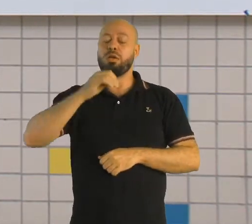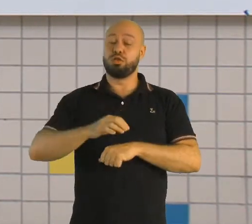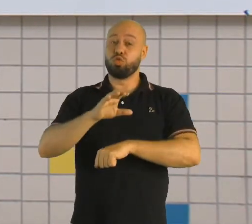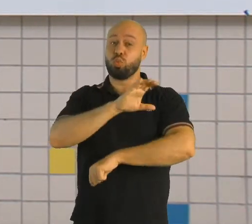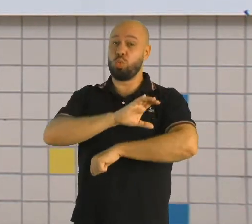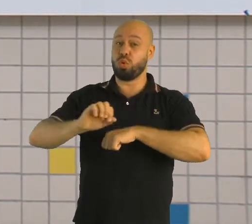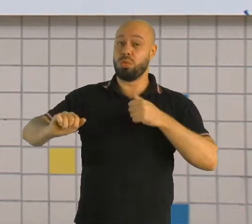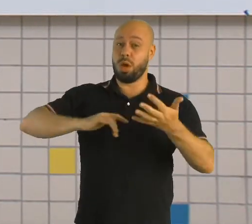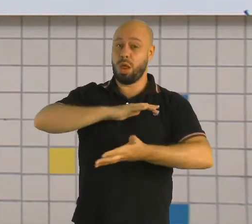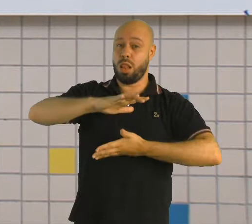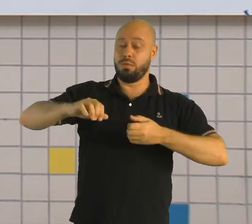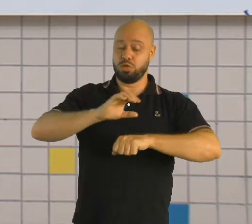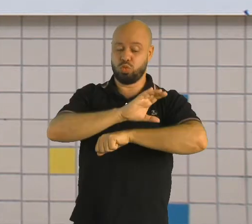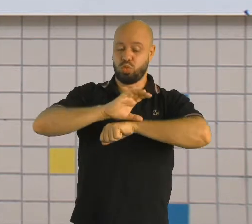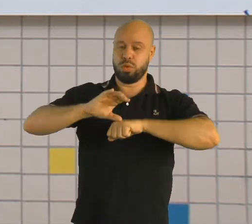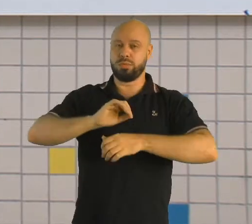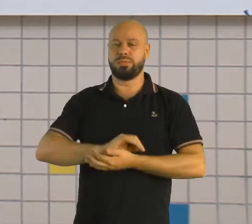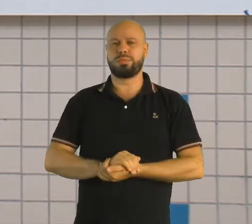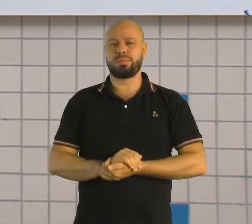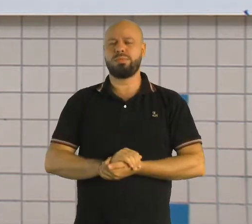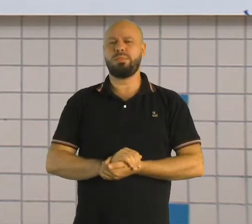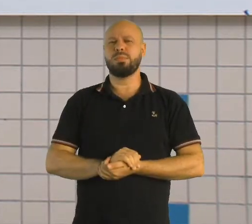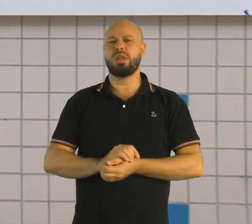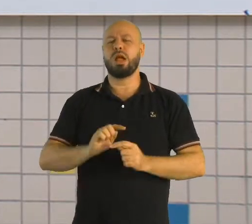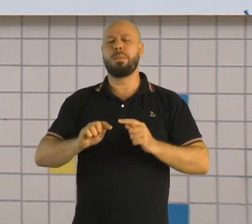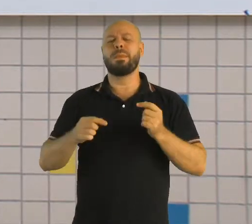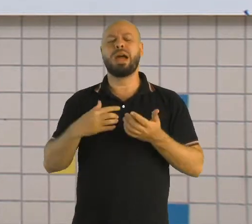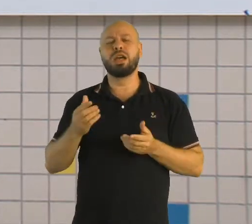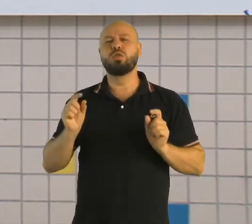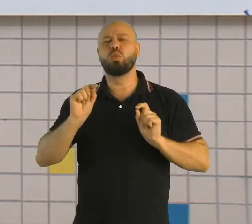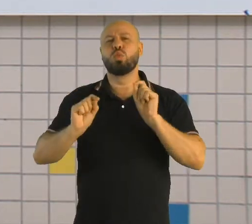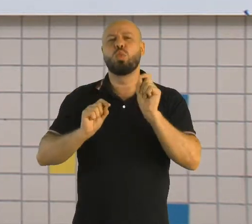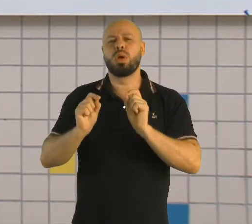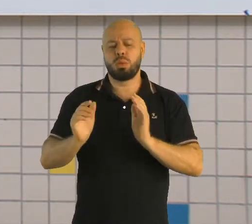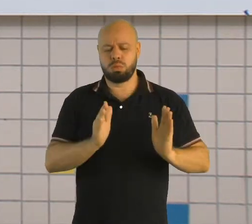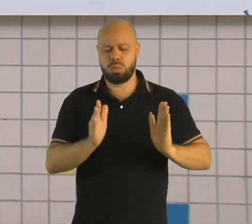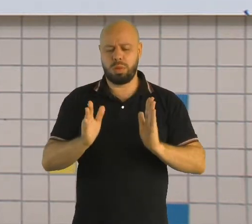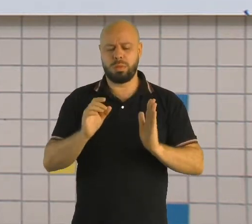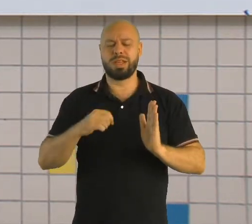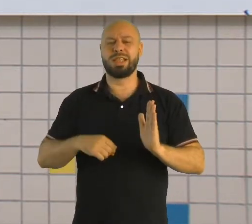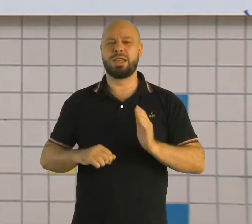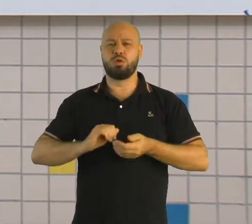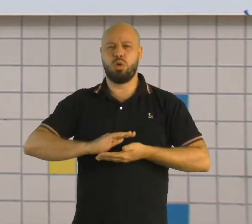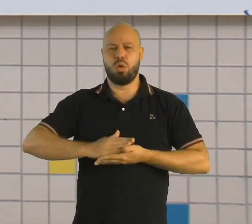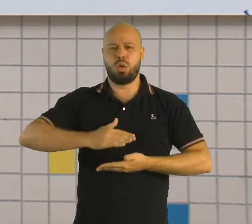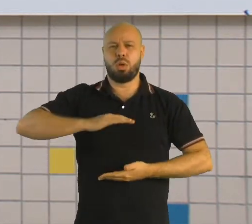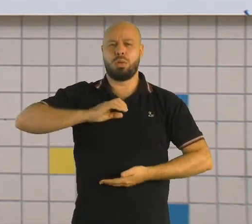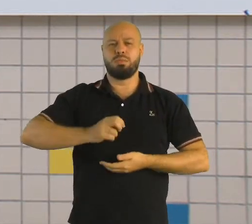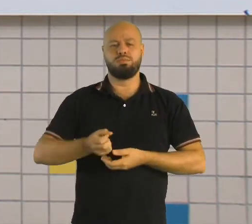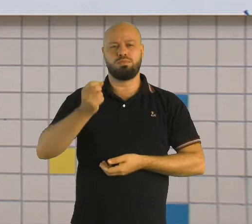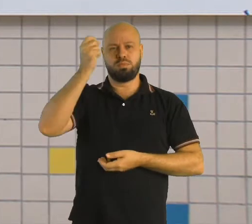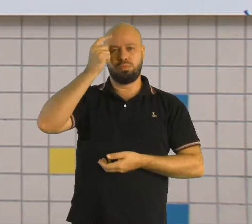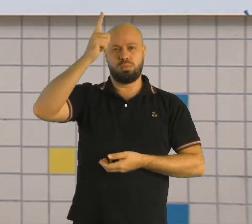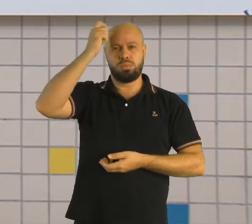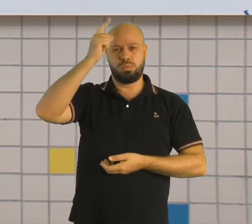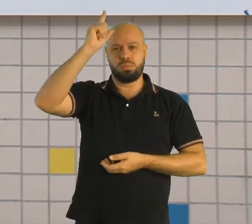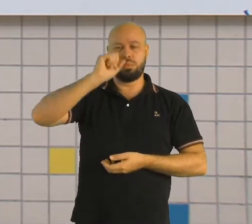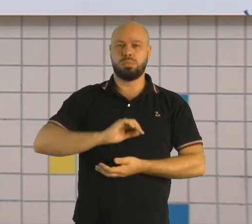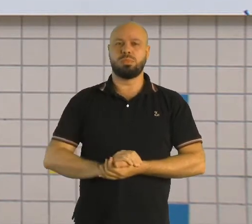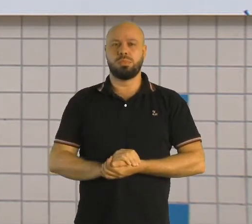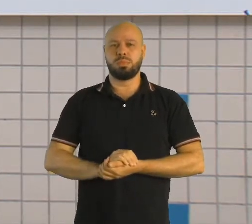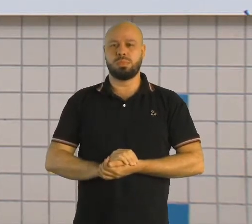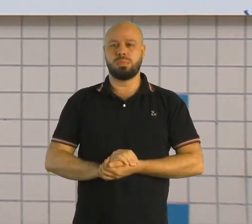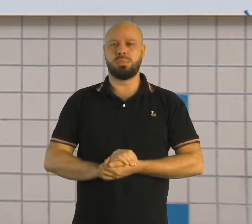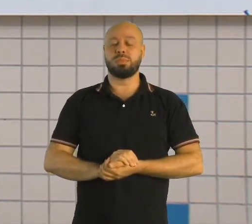delongas, nós iremos falar sobre o que foi esse processo todo conhecido como renascimento cultural. Nós vamos começar